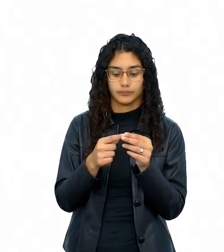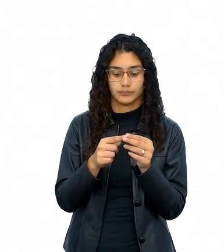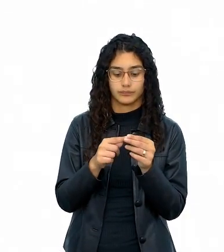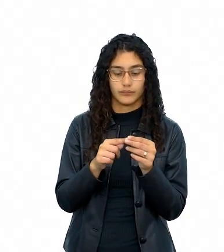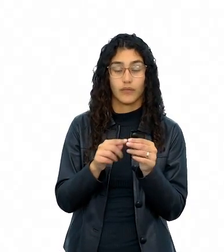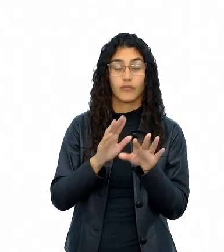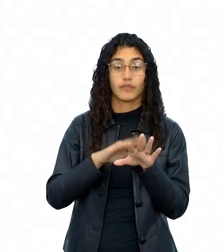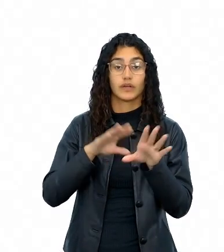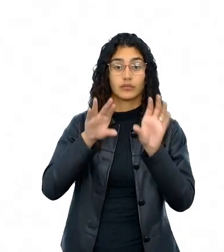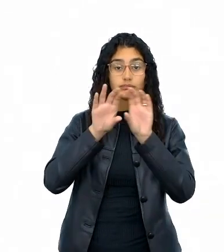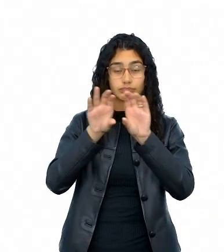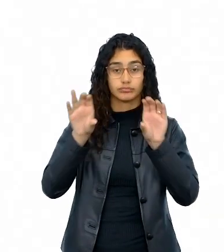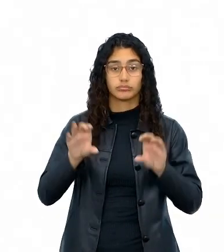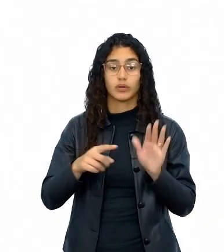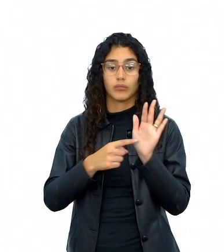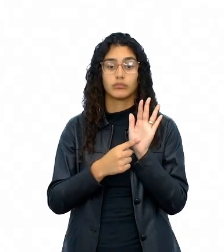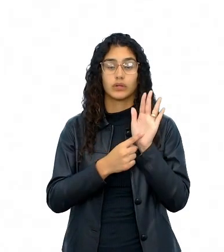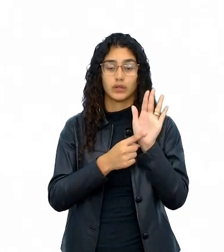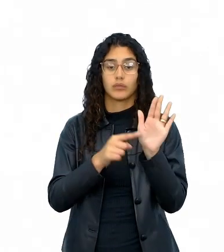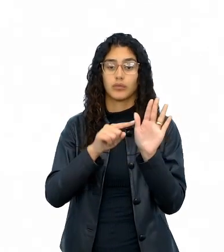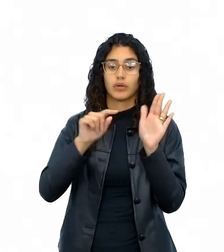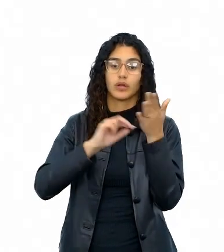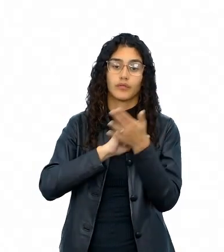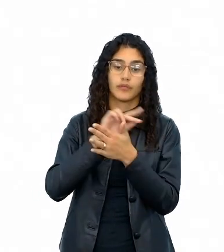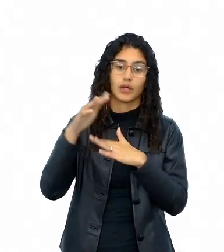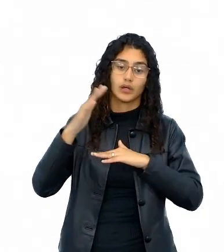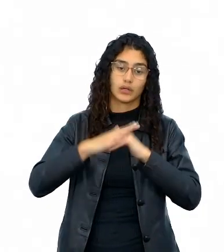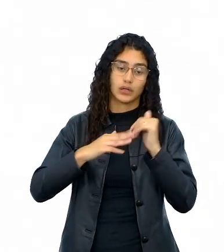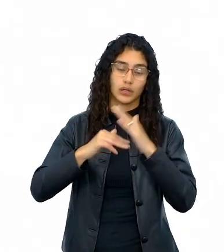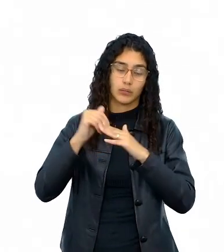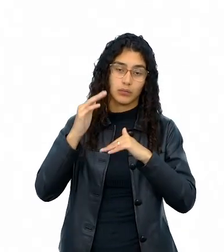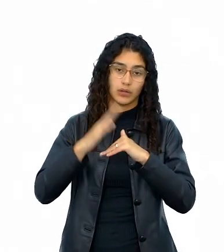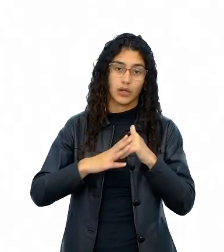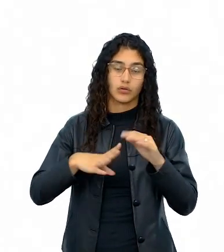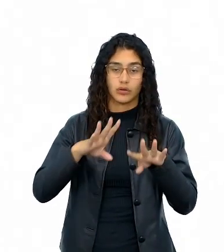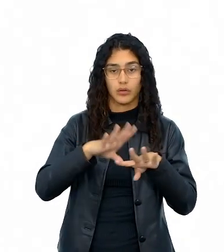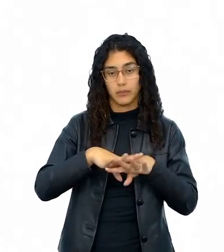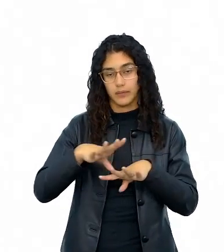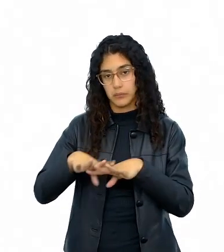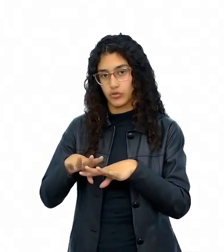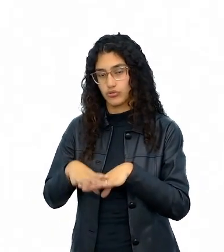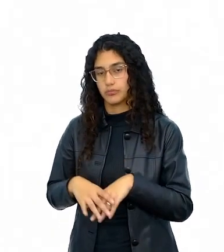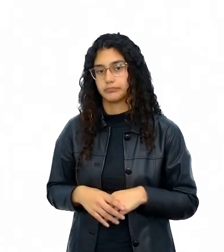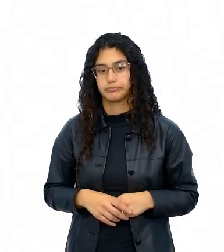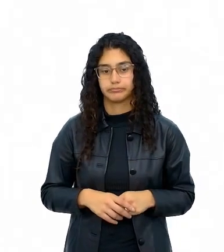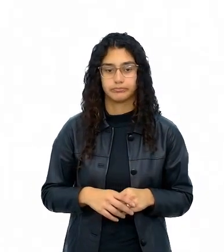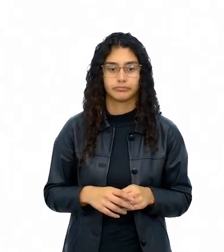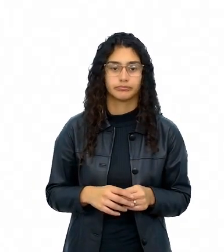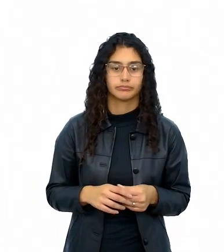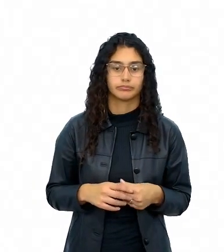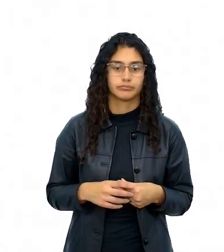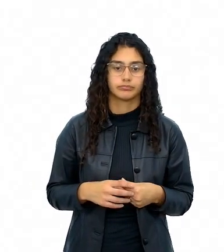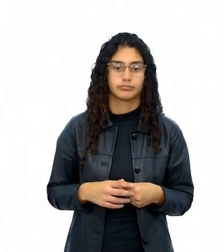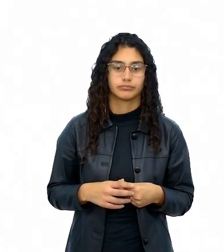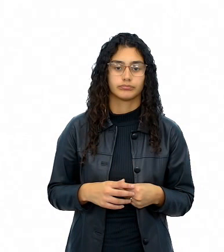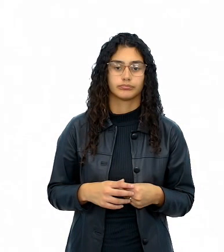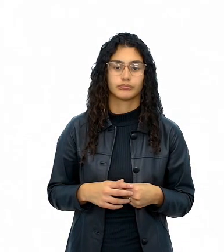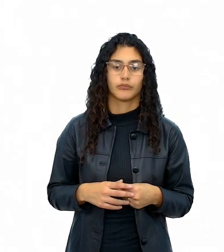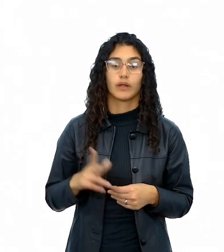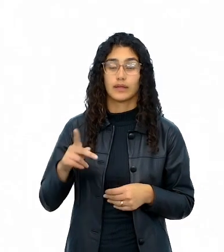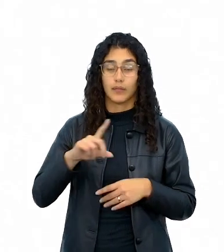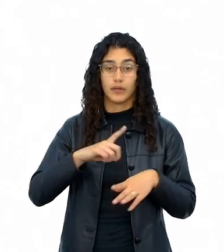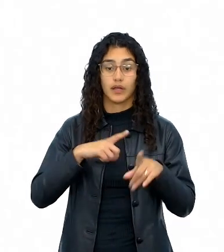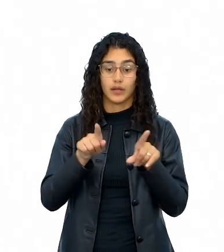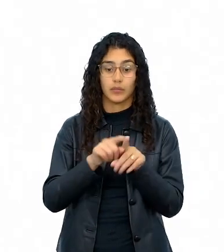realizar um fluxograma está aparecendo em várias habilidades, né, da matemática. Então, a gente sempre